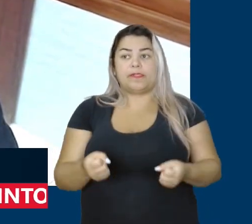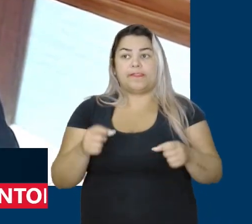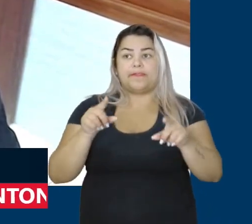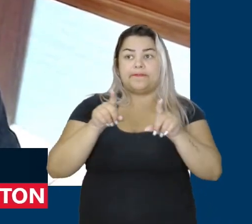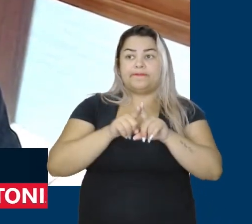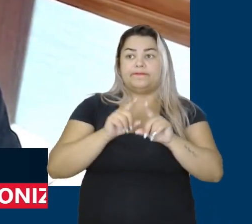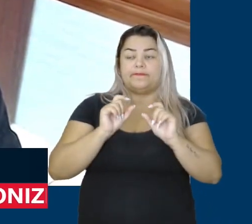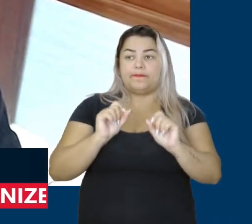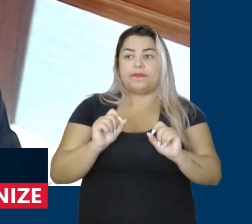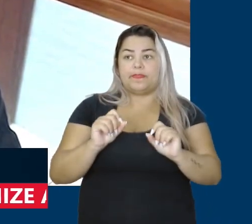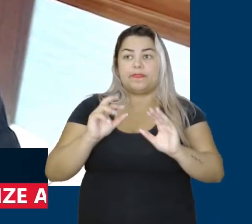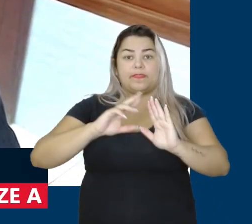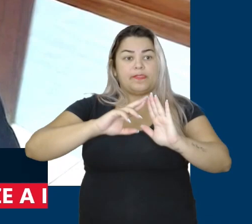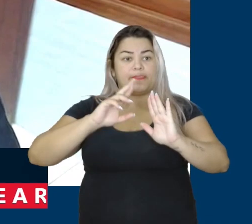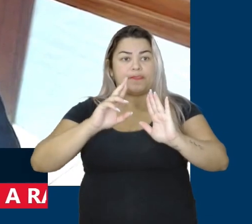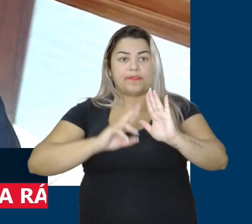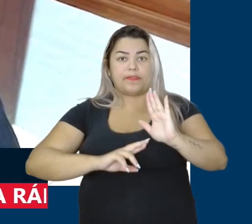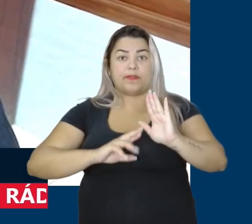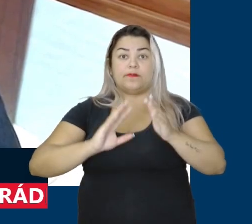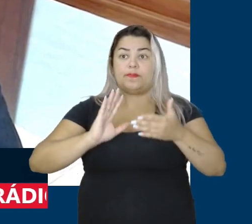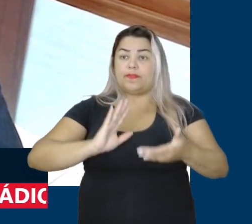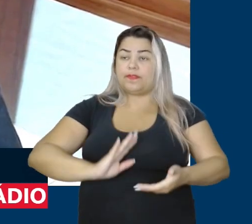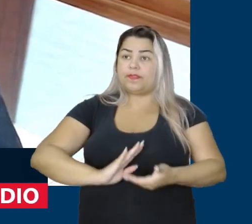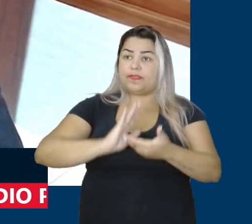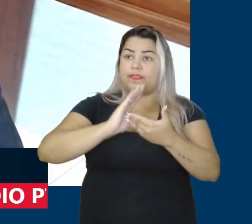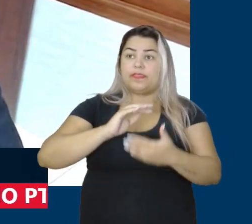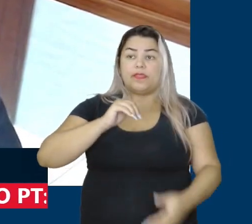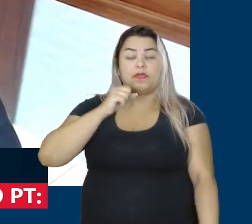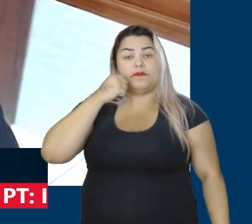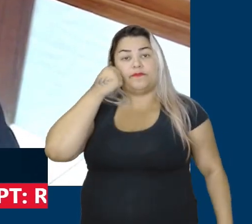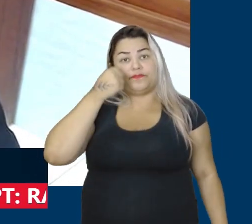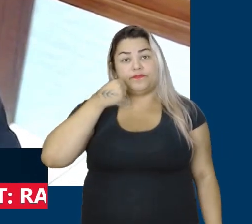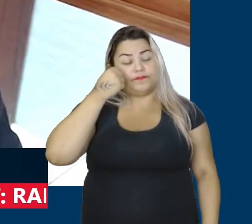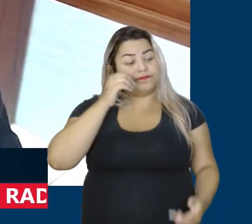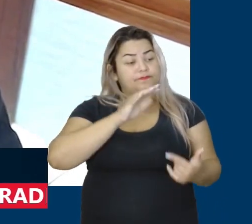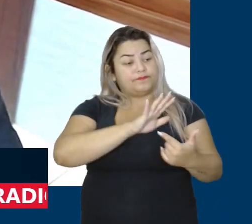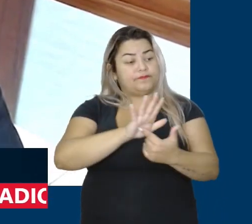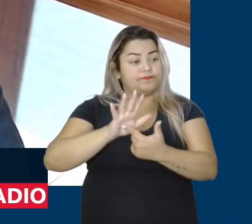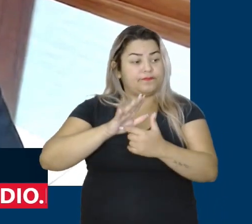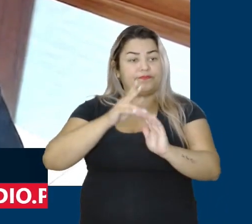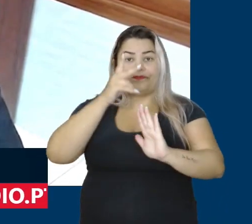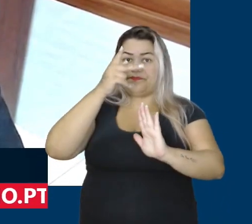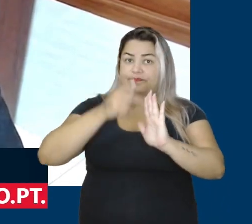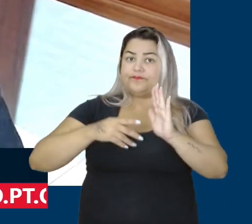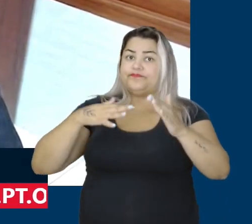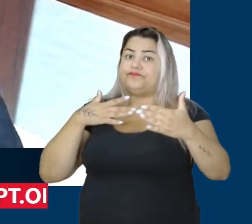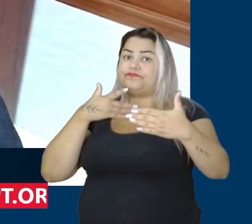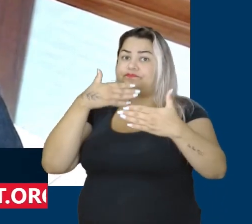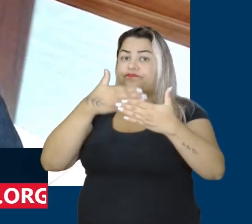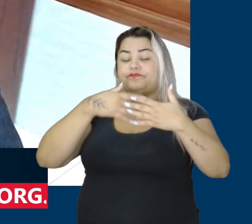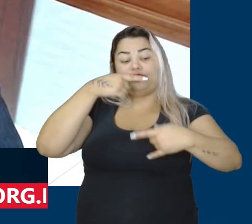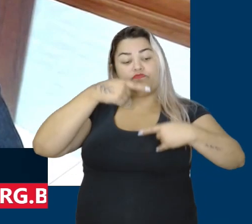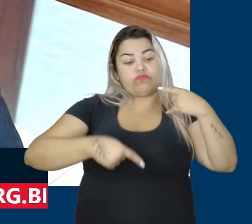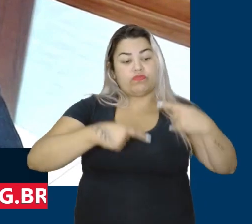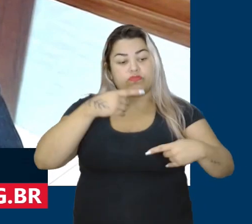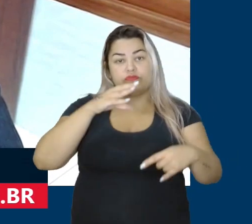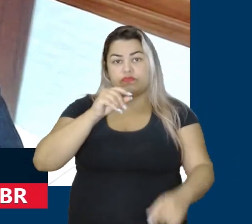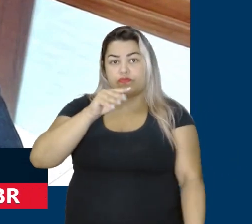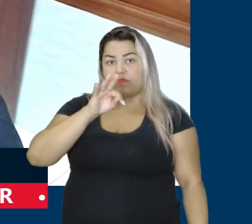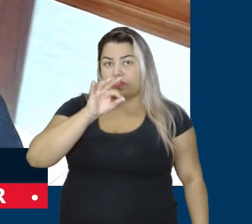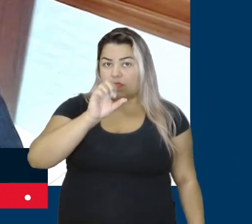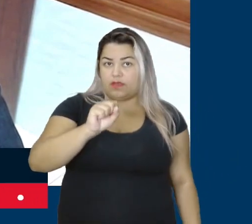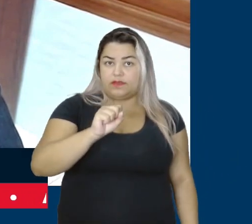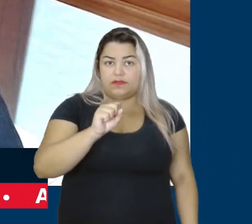é a relatora lá na Câmara. No Senado, eu apresentei um projeto também para avançar na política de cota. Não é